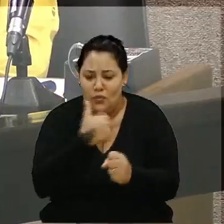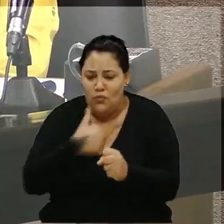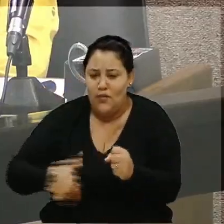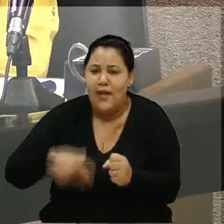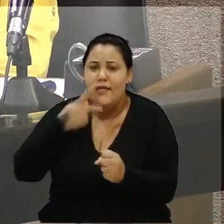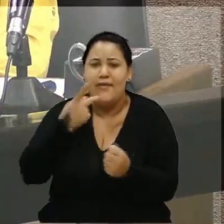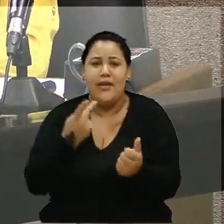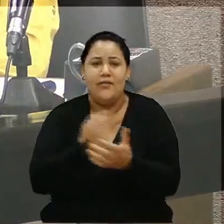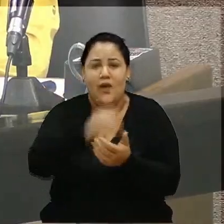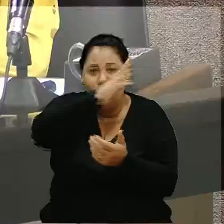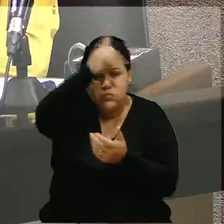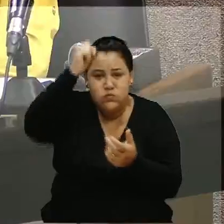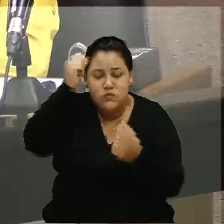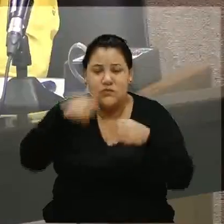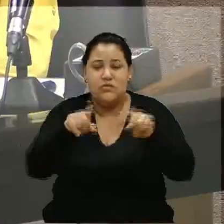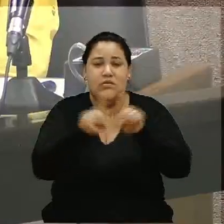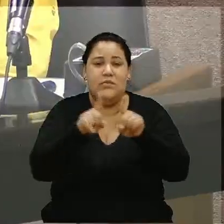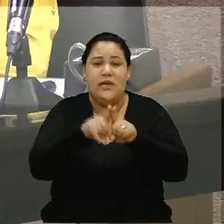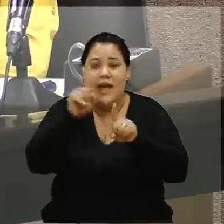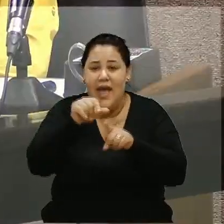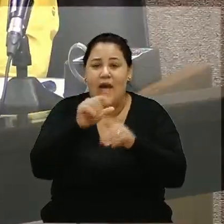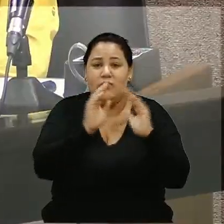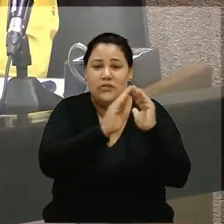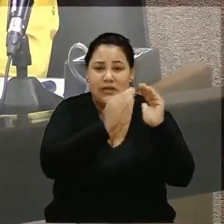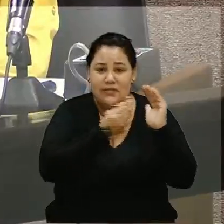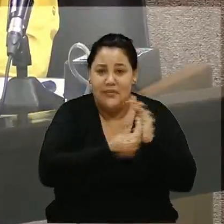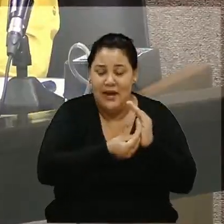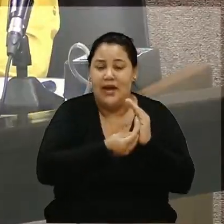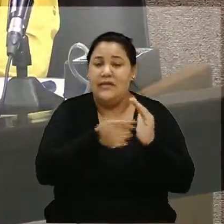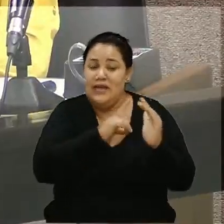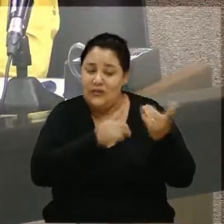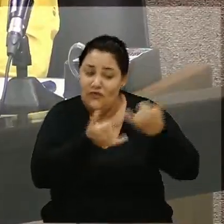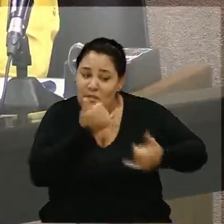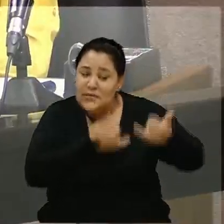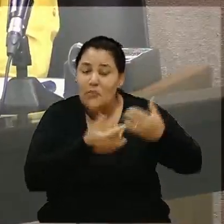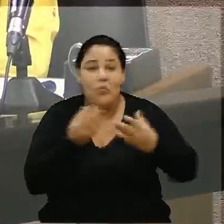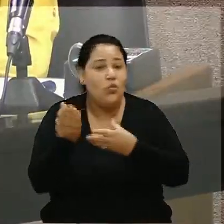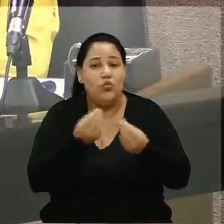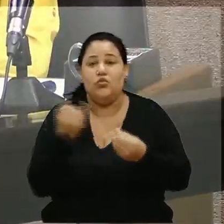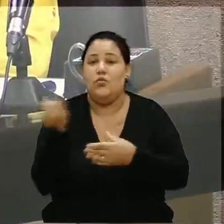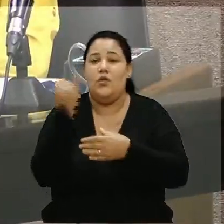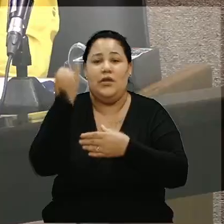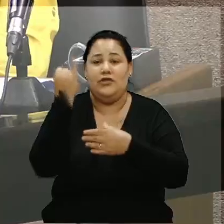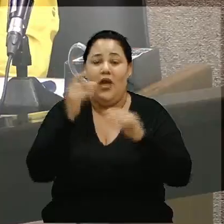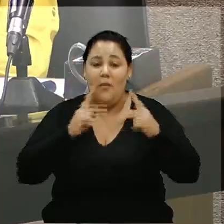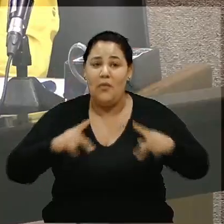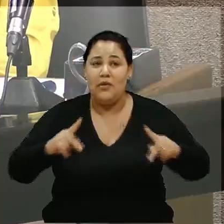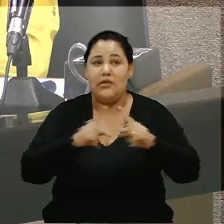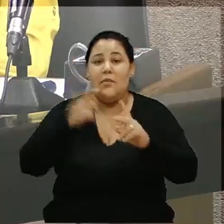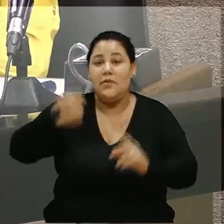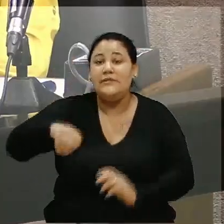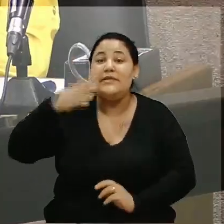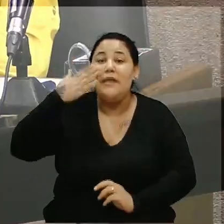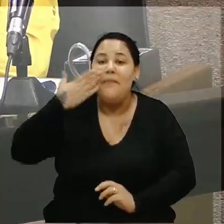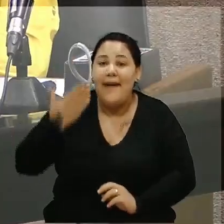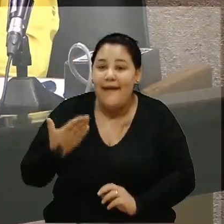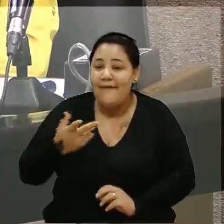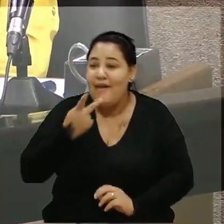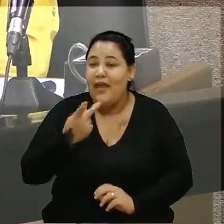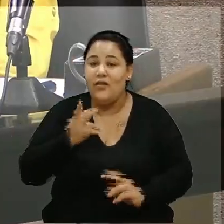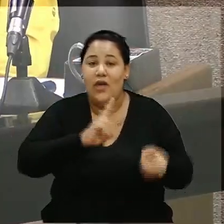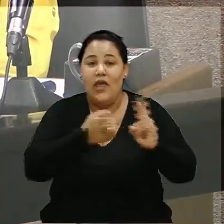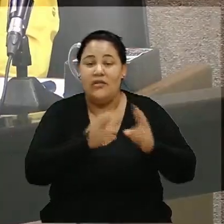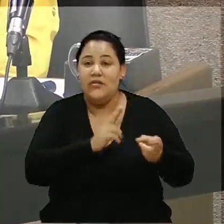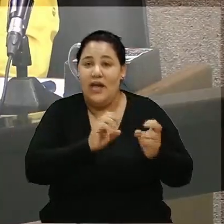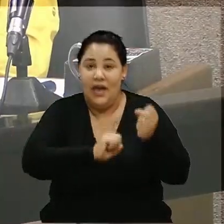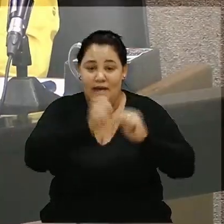a prefeitura, é o SAMAI. Então, são informações importantes que a população precisa. Quanto à empresa, a gente